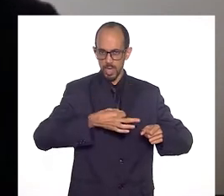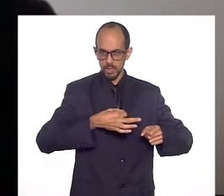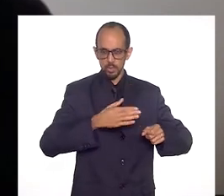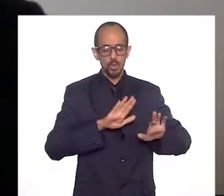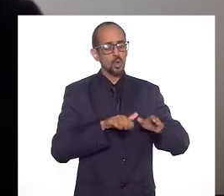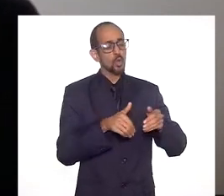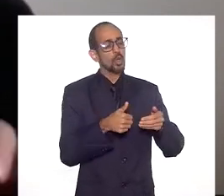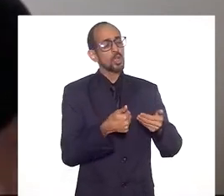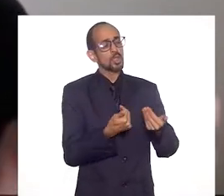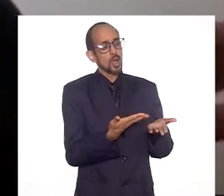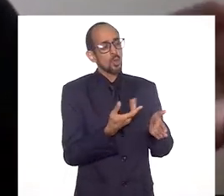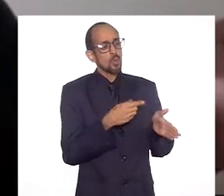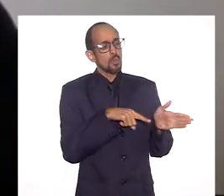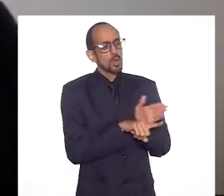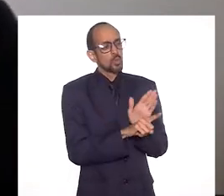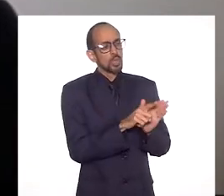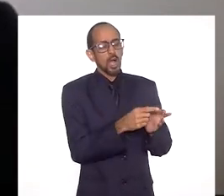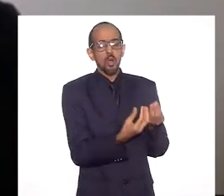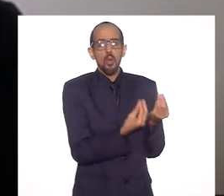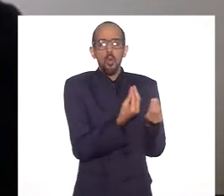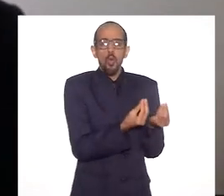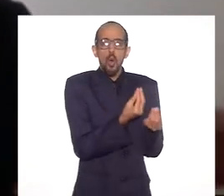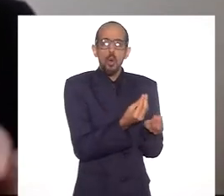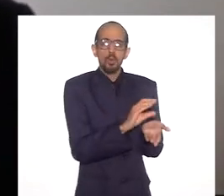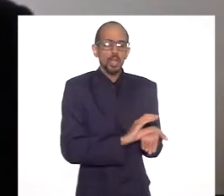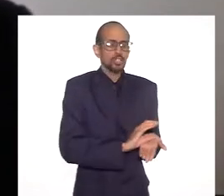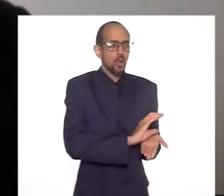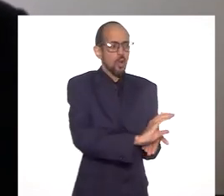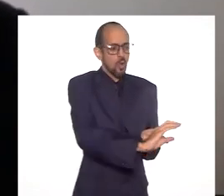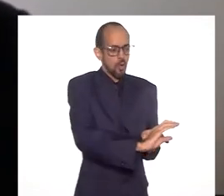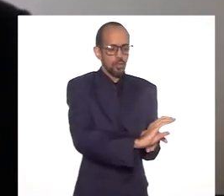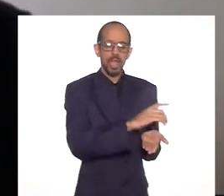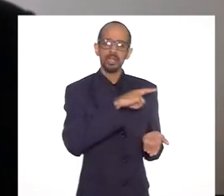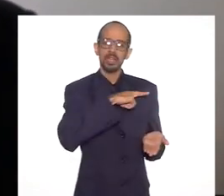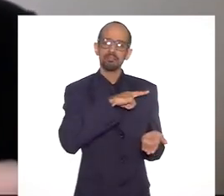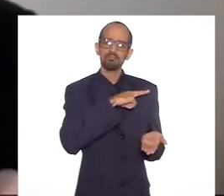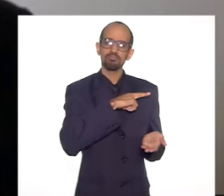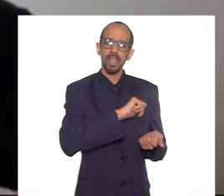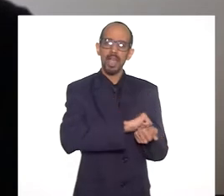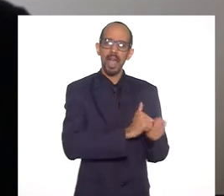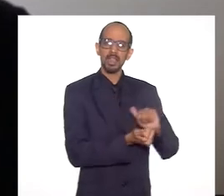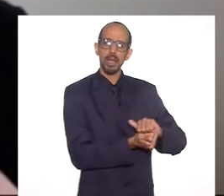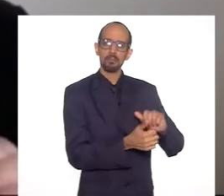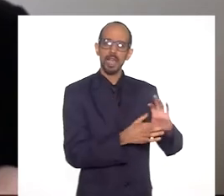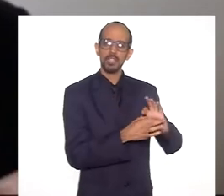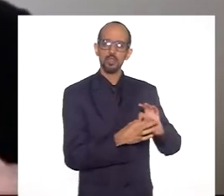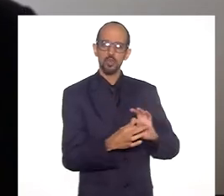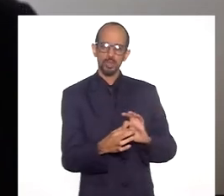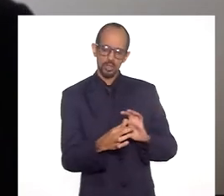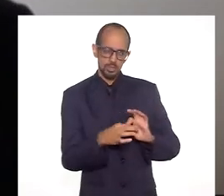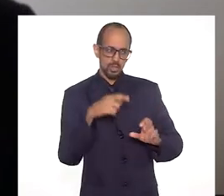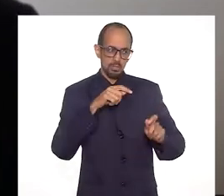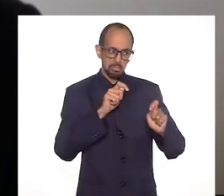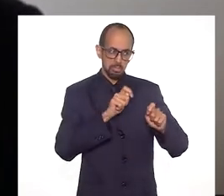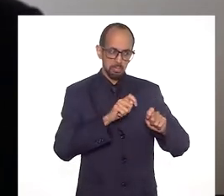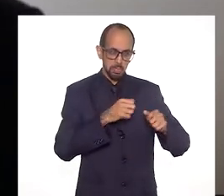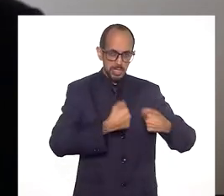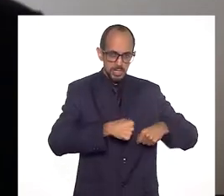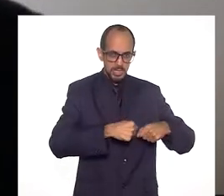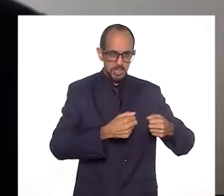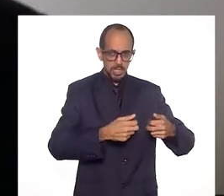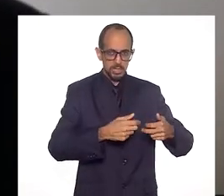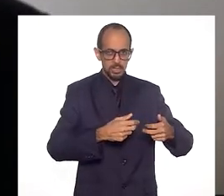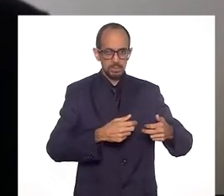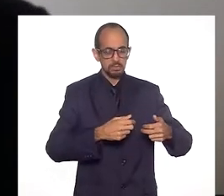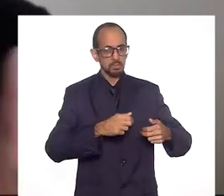impacto. Como que as ofertas de capital estão se ajustando a esse cenário? Há ainda questões a serem resolvidas